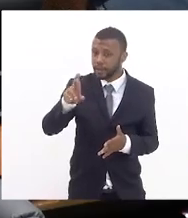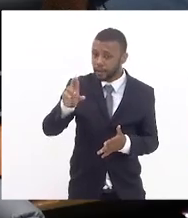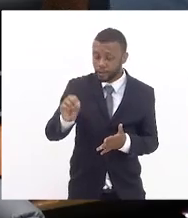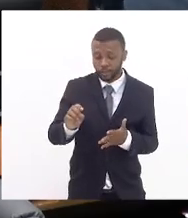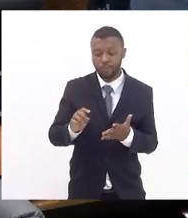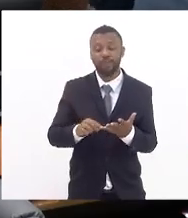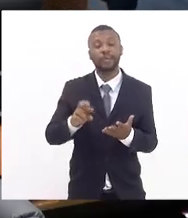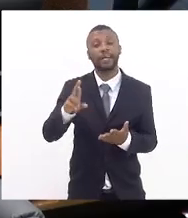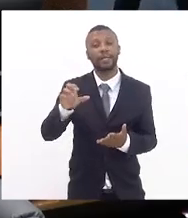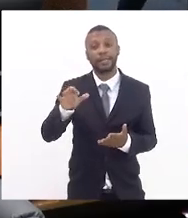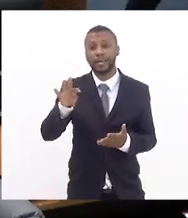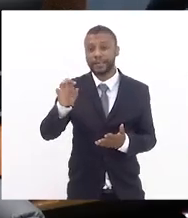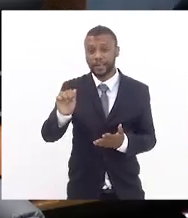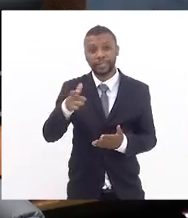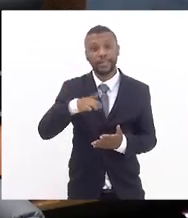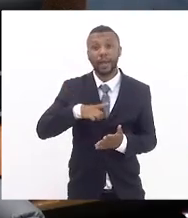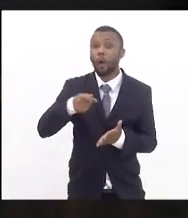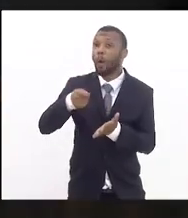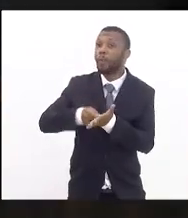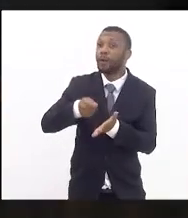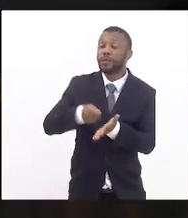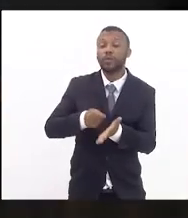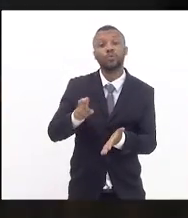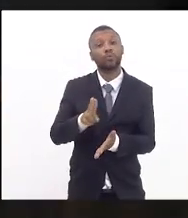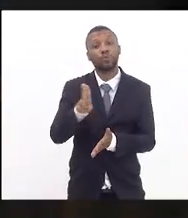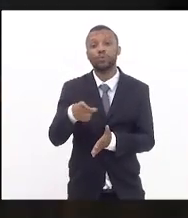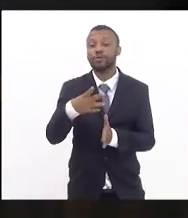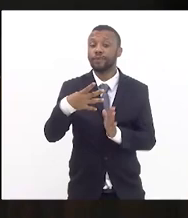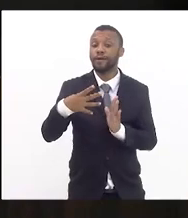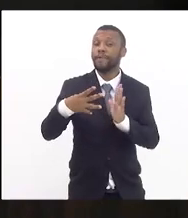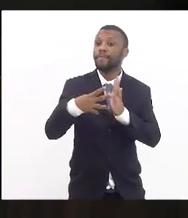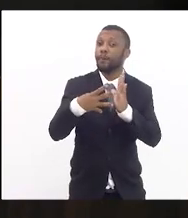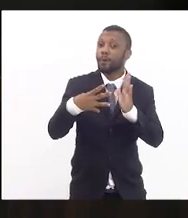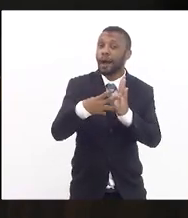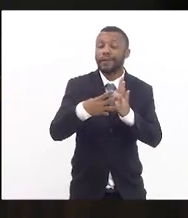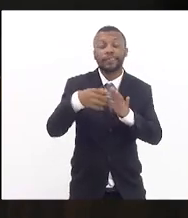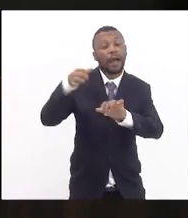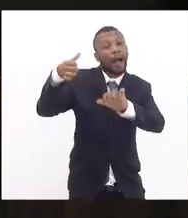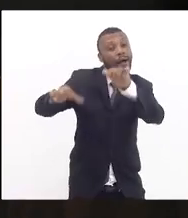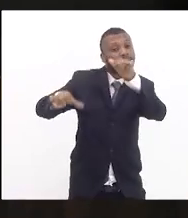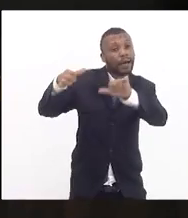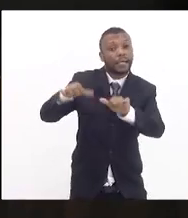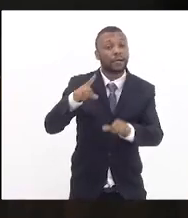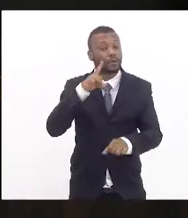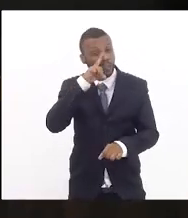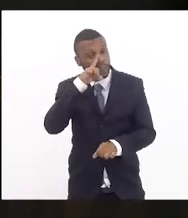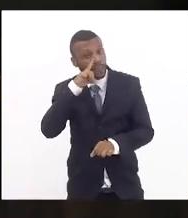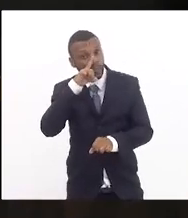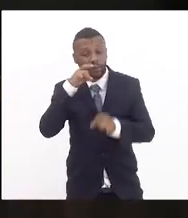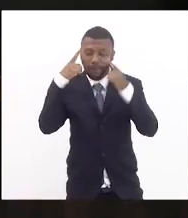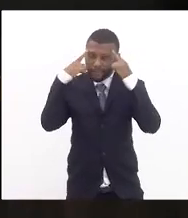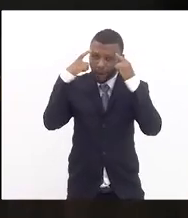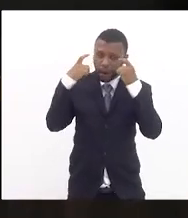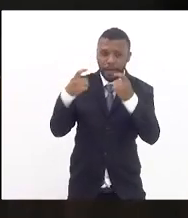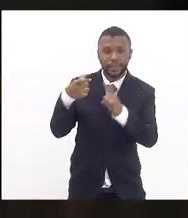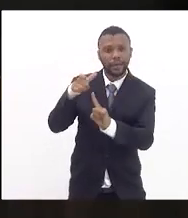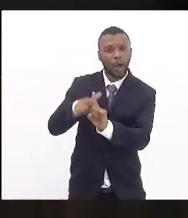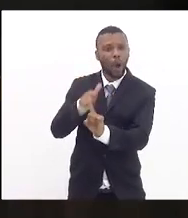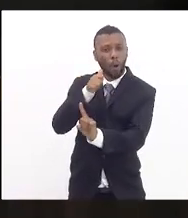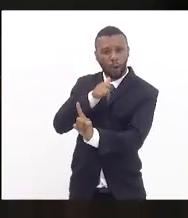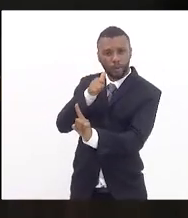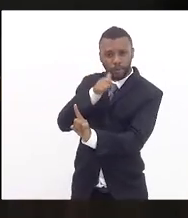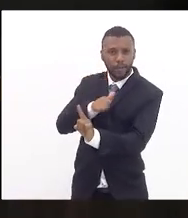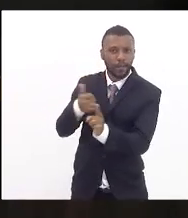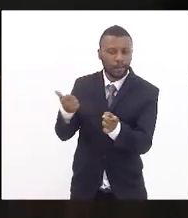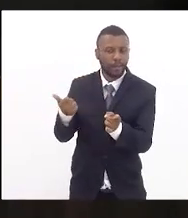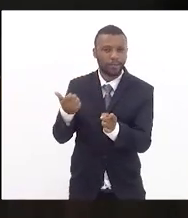dispõe sobre o uso obrigatório de formulário de avaliação de risco em violência doméstica e familiar contra a mulher. Frida,